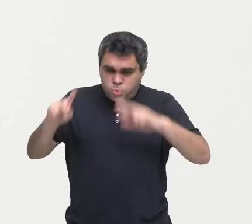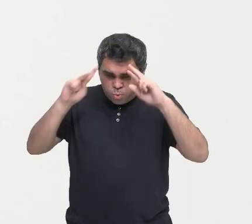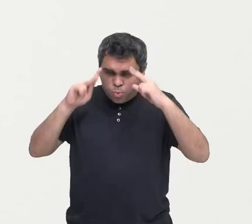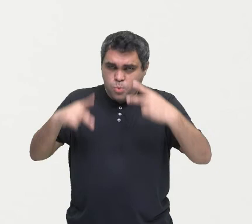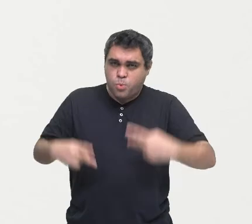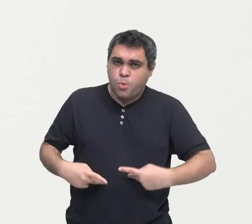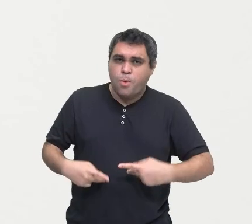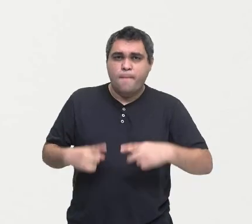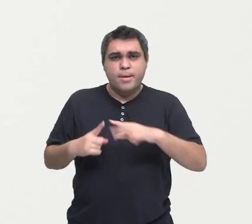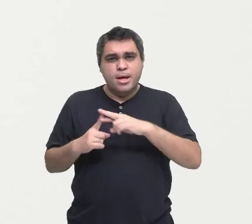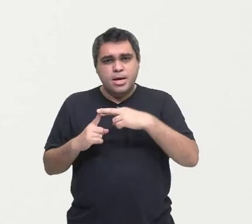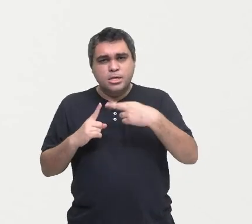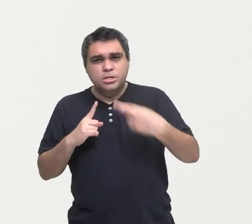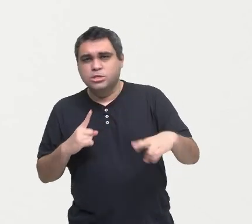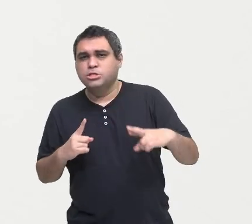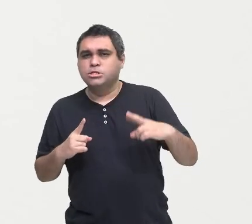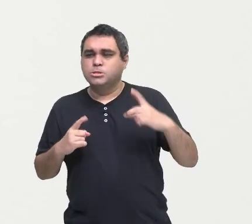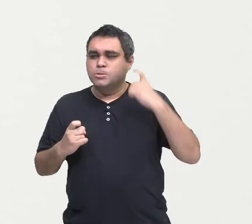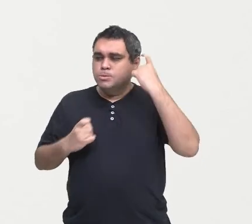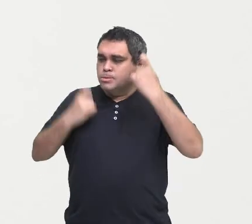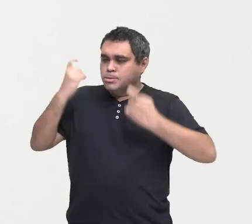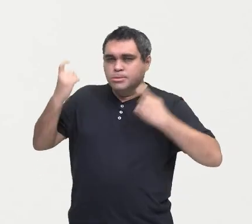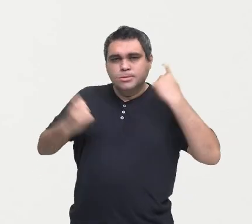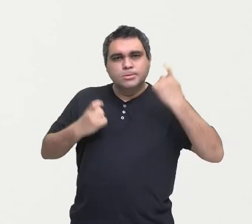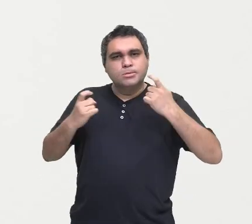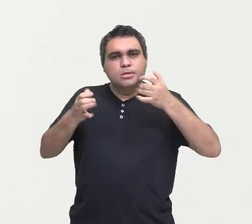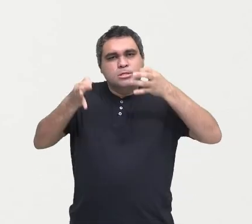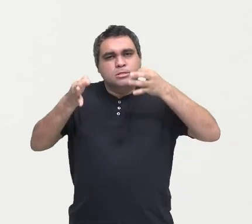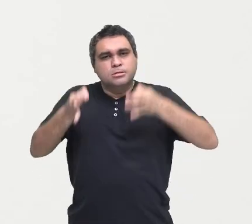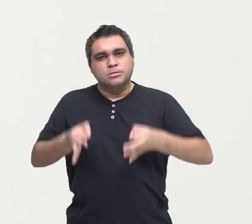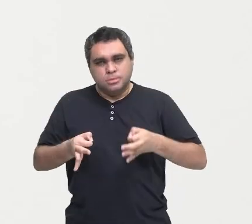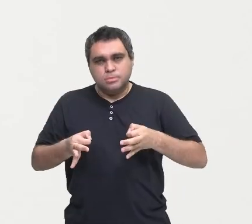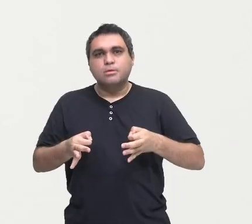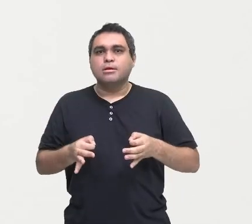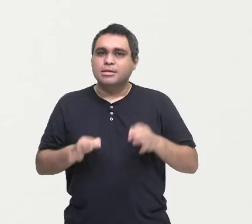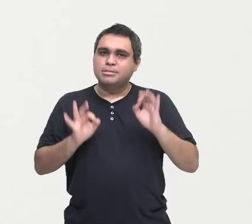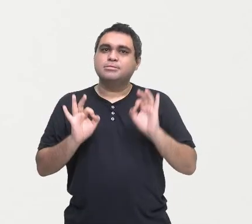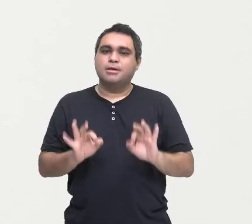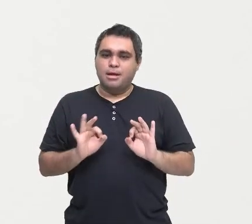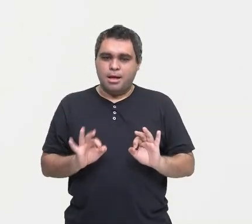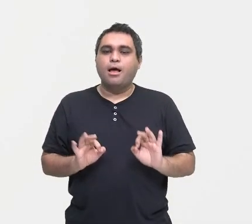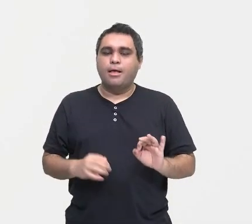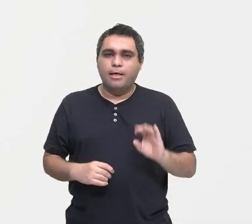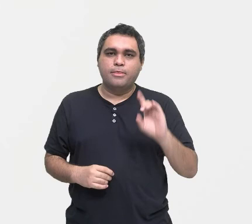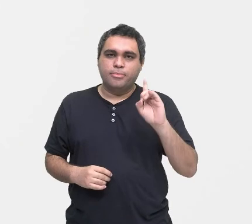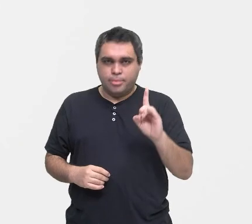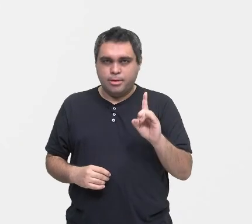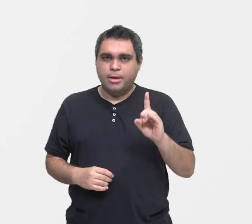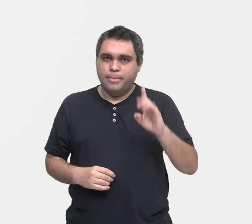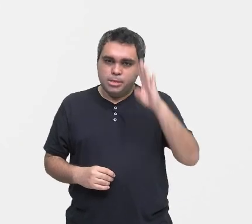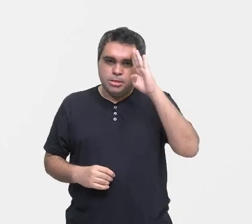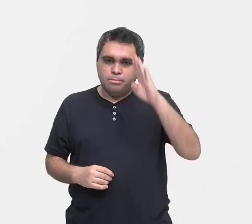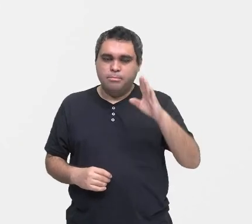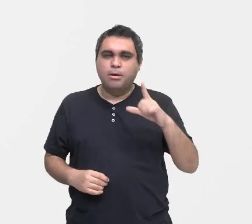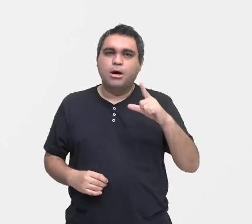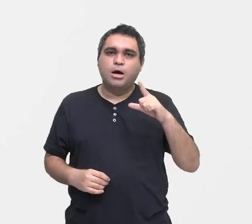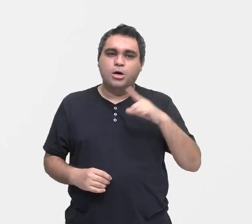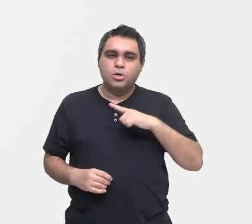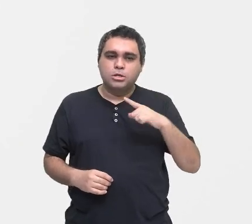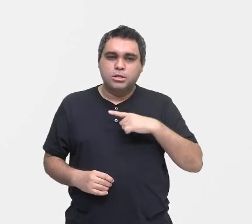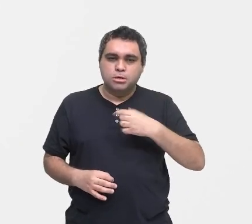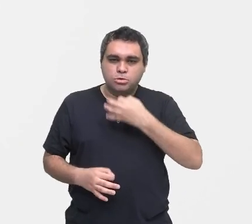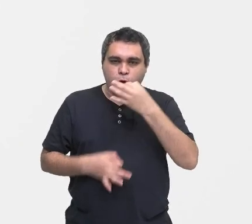a religião, né, a moral católica e tudo mais. Muito bem, então resposta correta, letra D. Temos comentários a